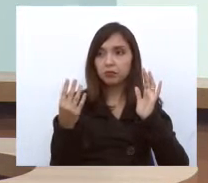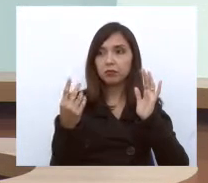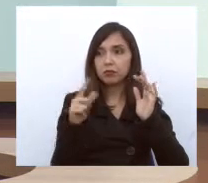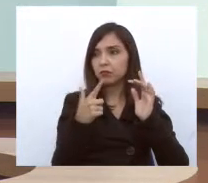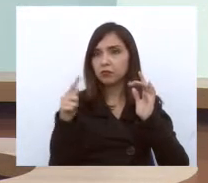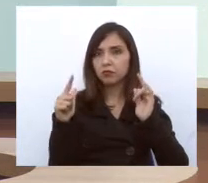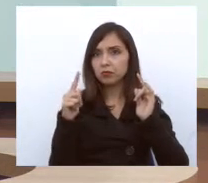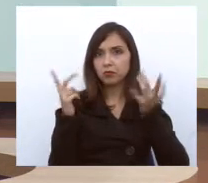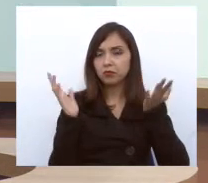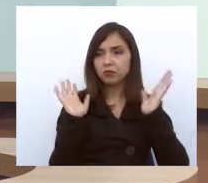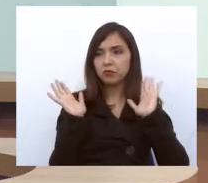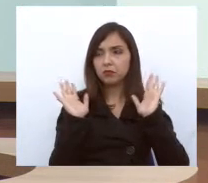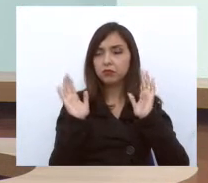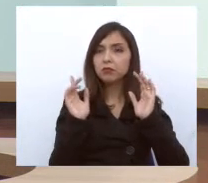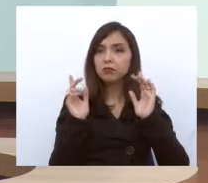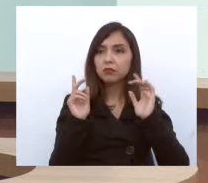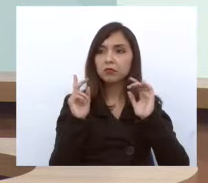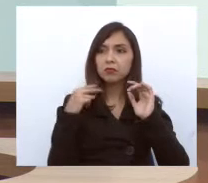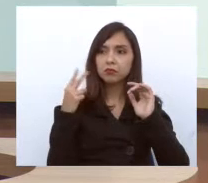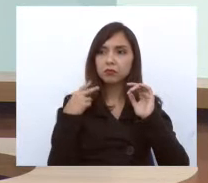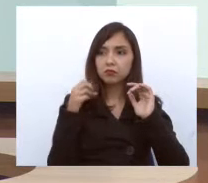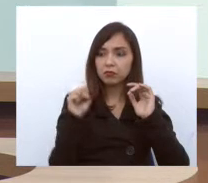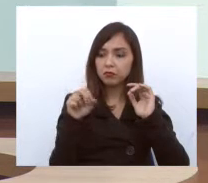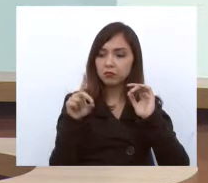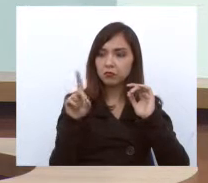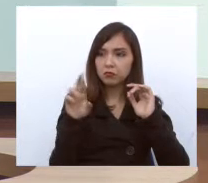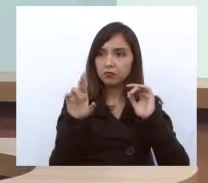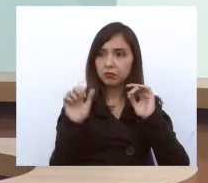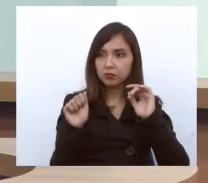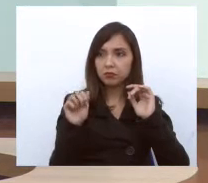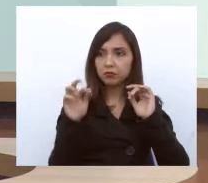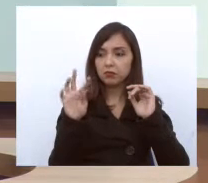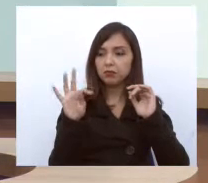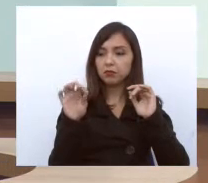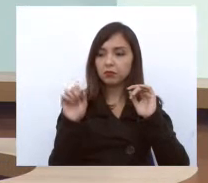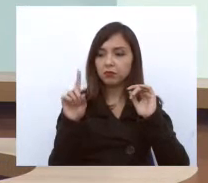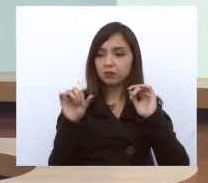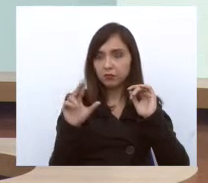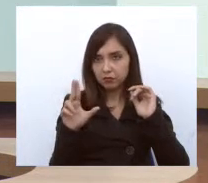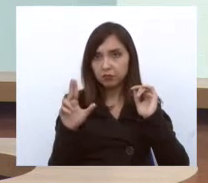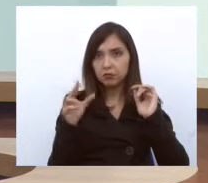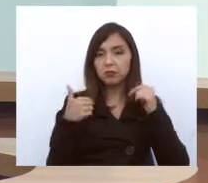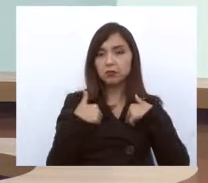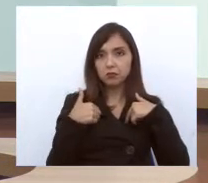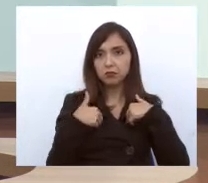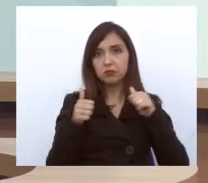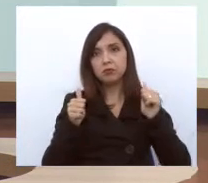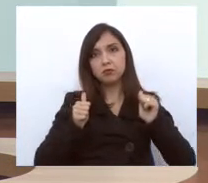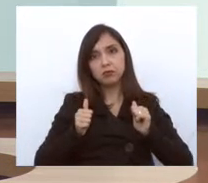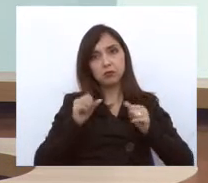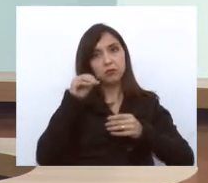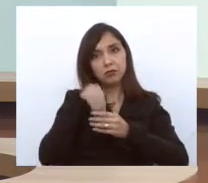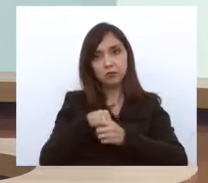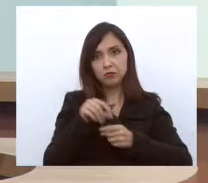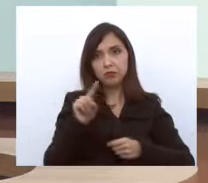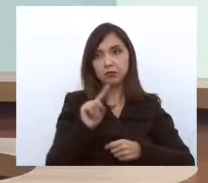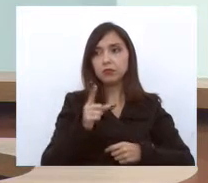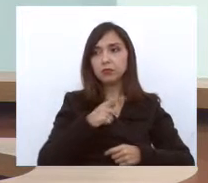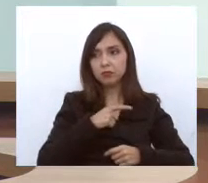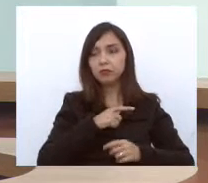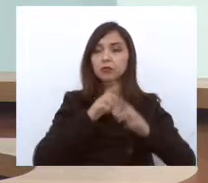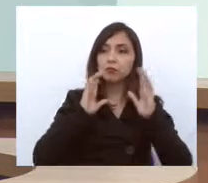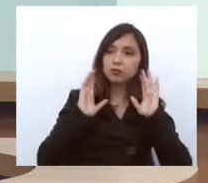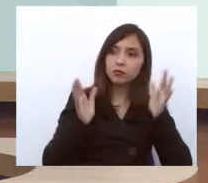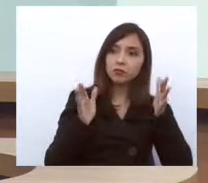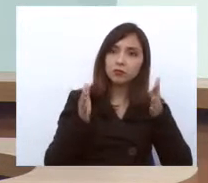procuração nenhuma para defendê-la, inclusive, que é a vereadora Sandra Tadeu, que eu acho que é vereadora em São Paulo atualmente, eu vou me abster de votar nesse projeto de lei, porque,